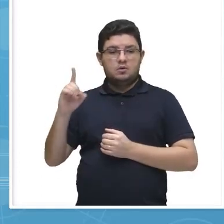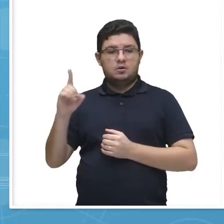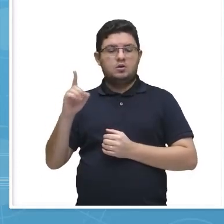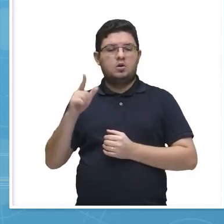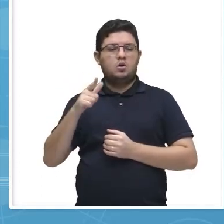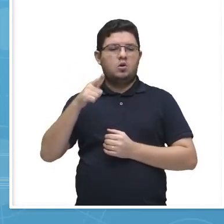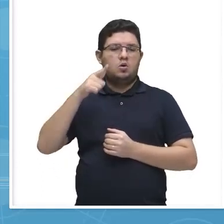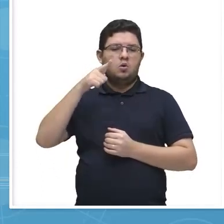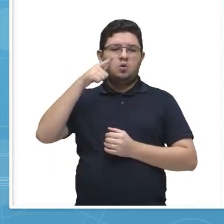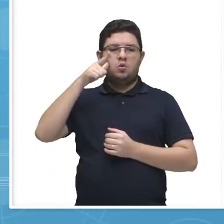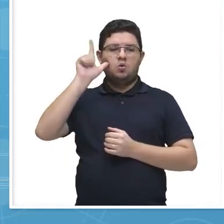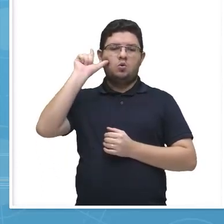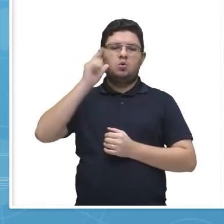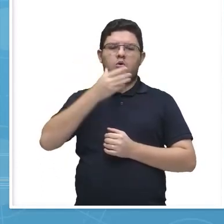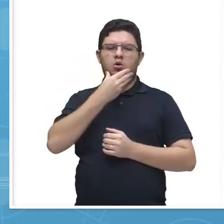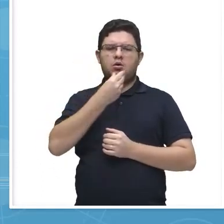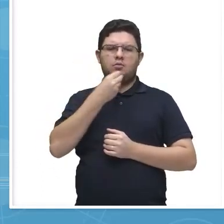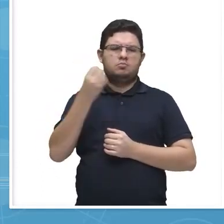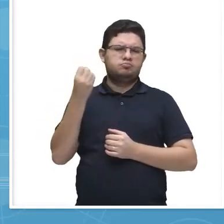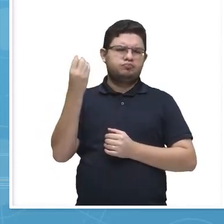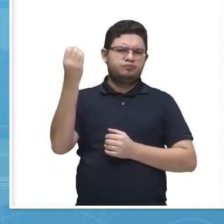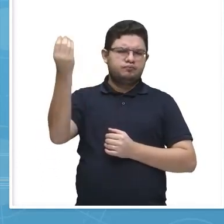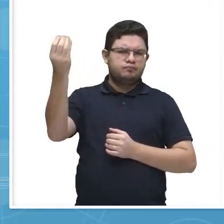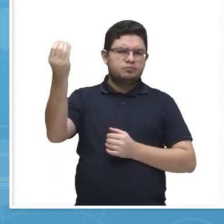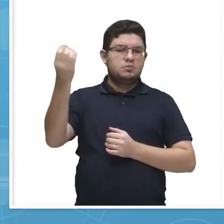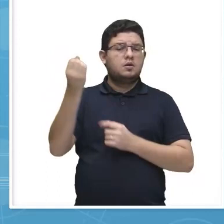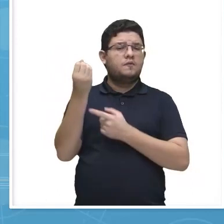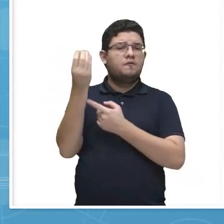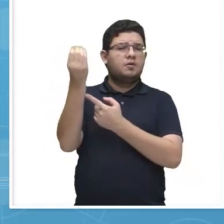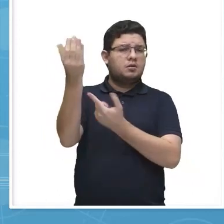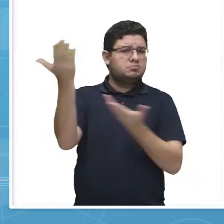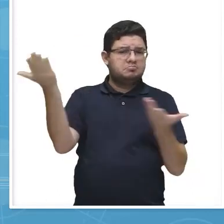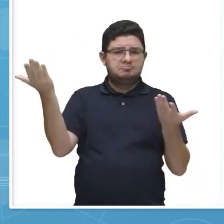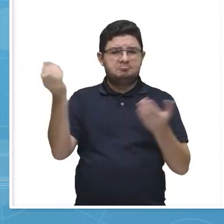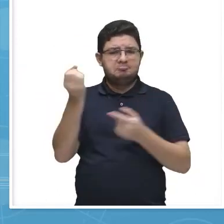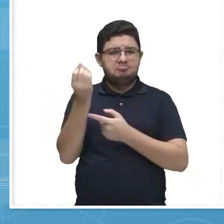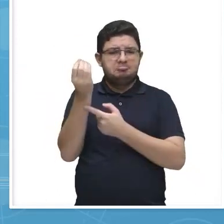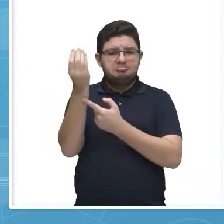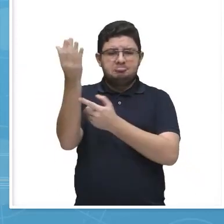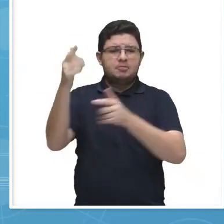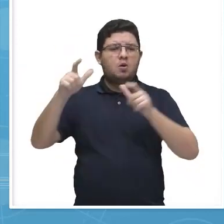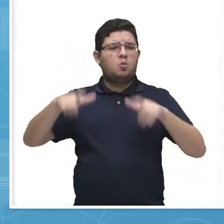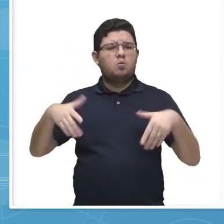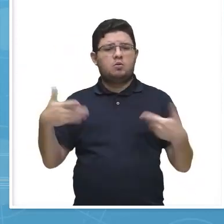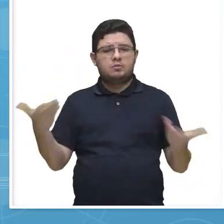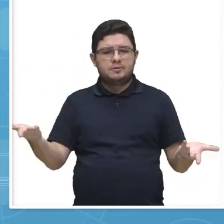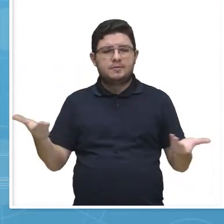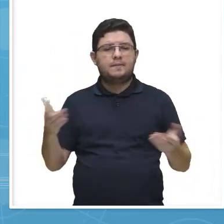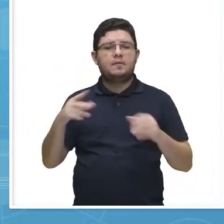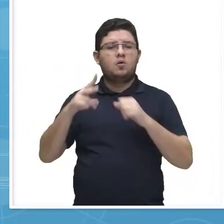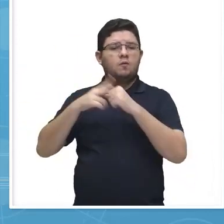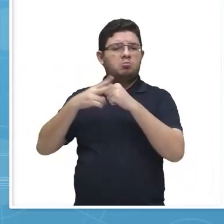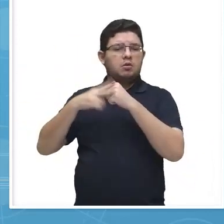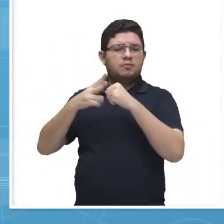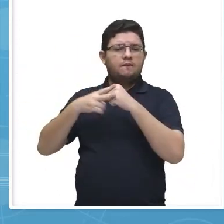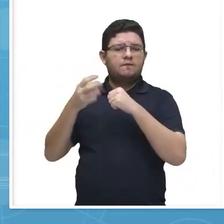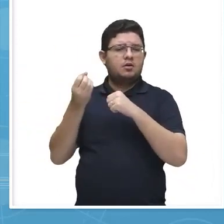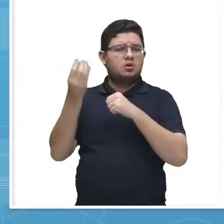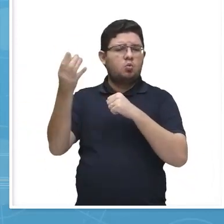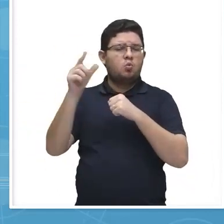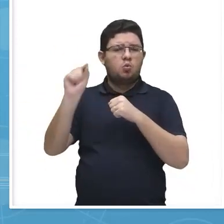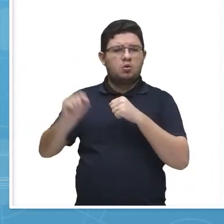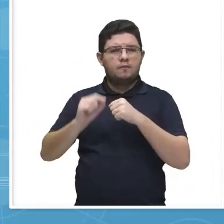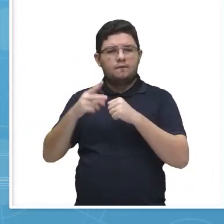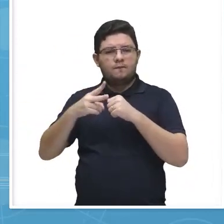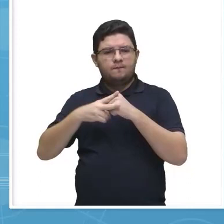viaja, viaja. Você entende, estava aqui, viajou para outro lugar. Aqui é um verbo quê? Como é que é esse verbo aqui? Este verbo viajar é um